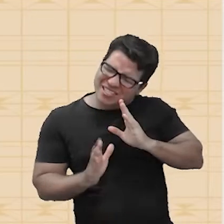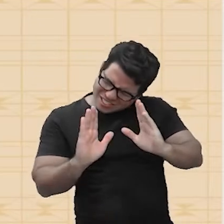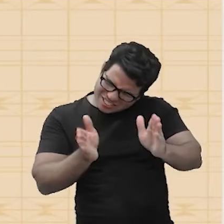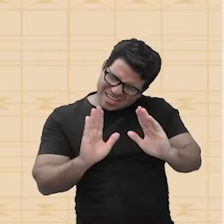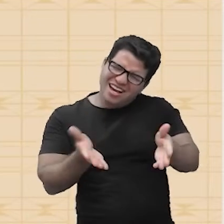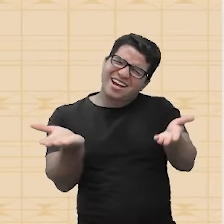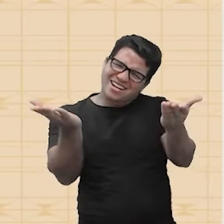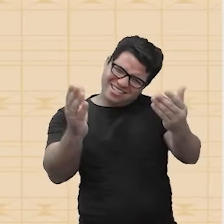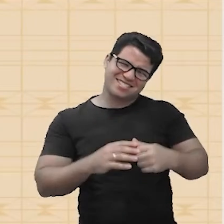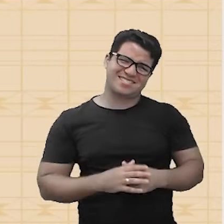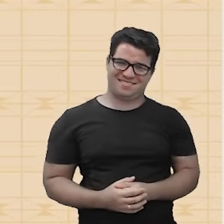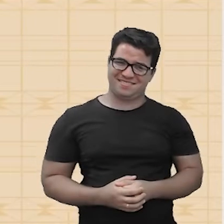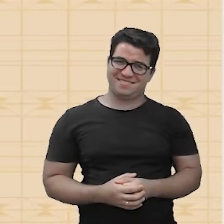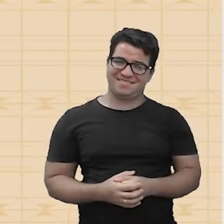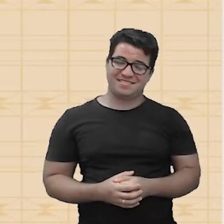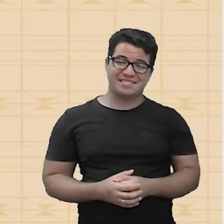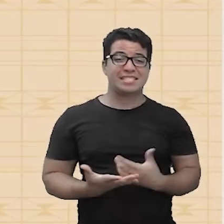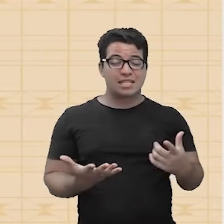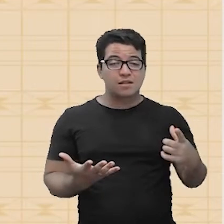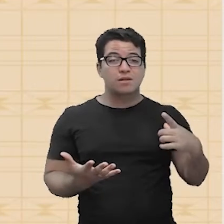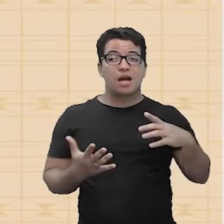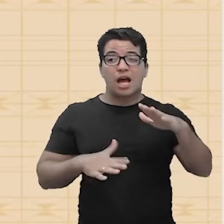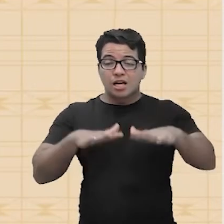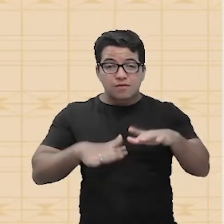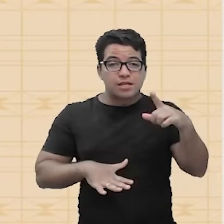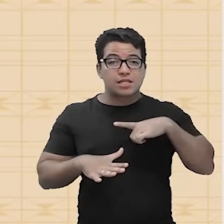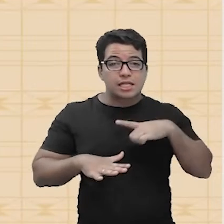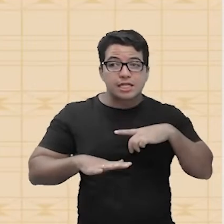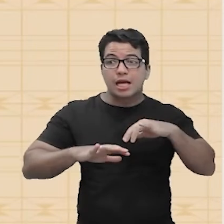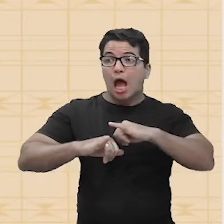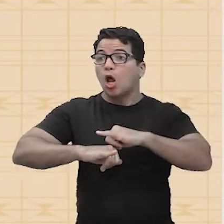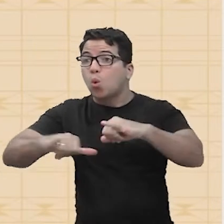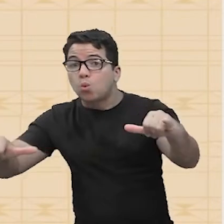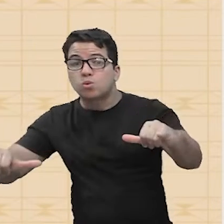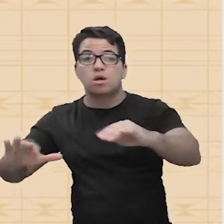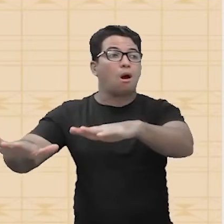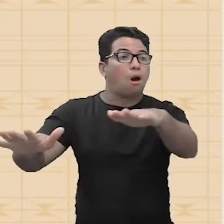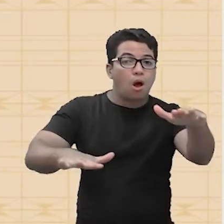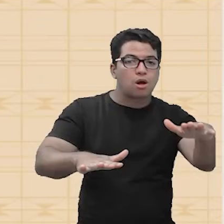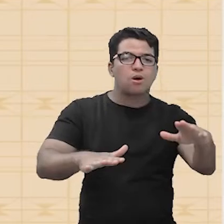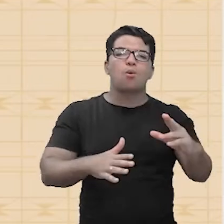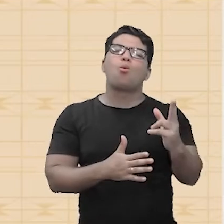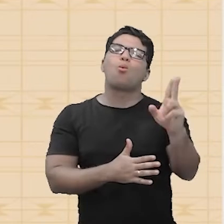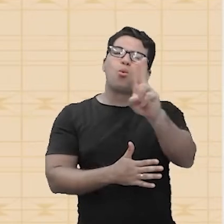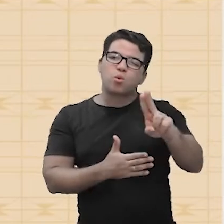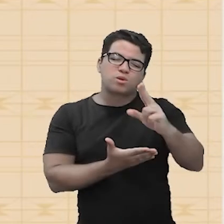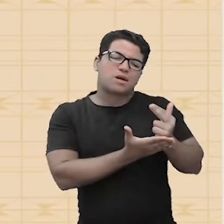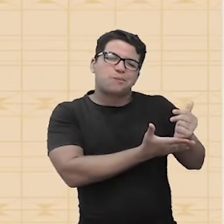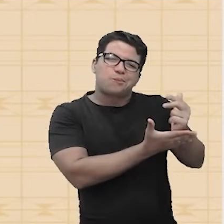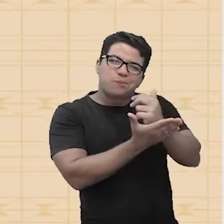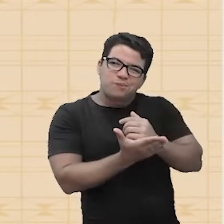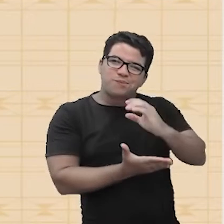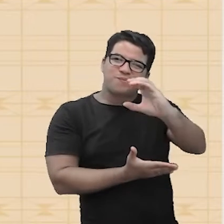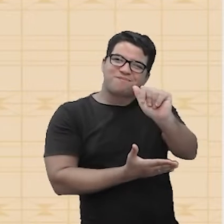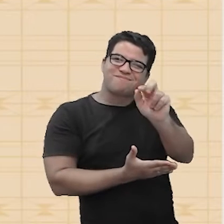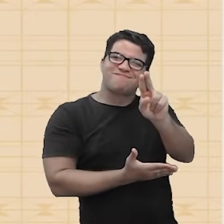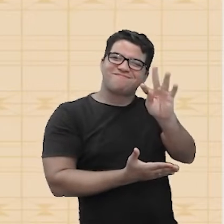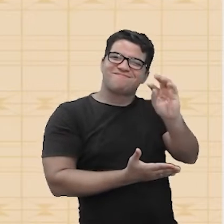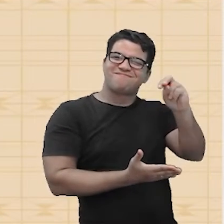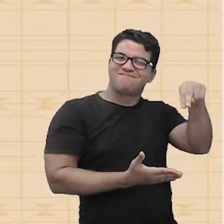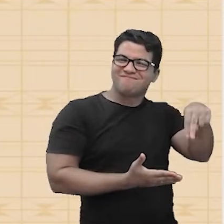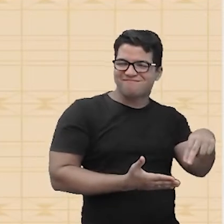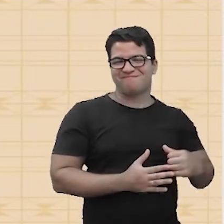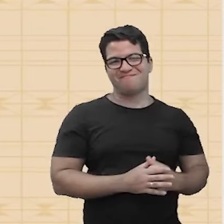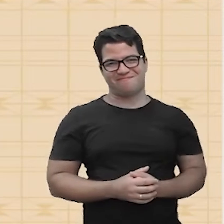em algumas campanhas, né? Sempre ali as pessoas usam o cartoon porque ele também vai ali, às vezes, tecer uma